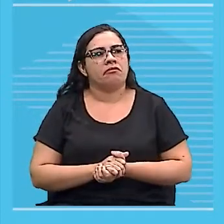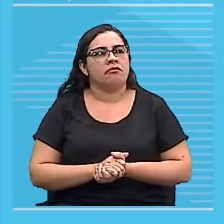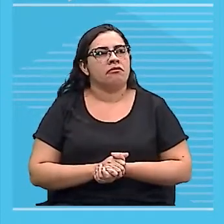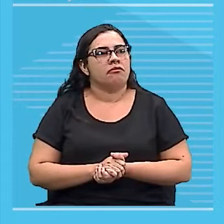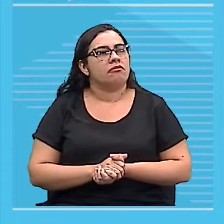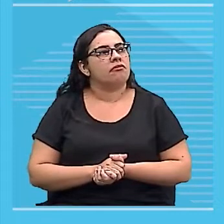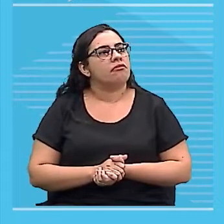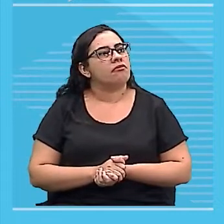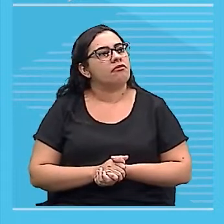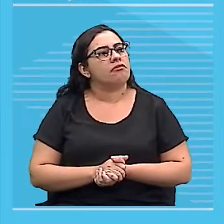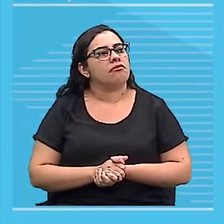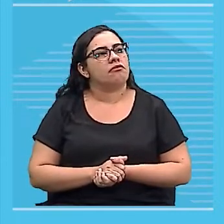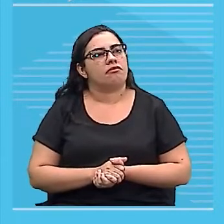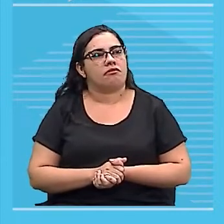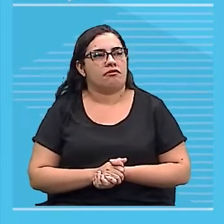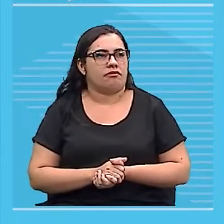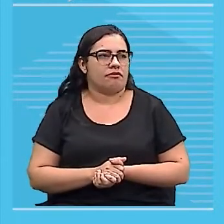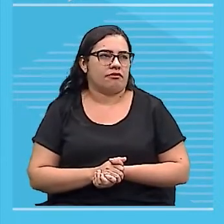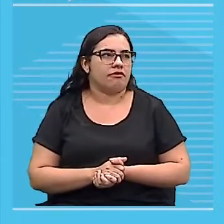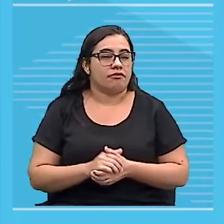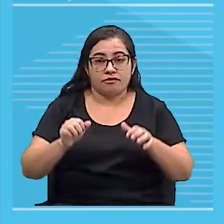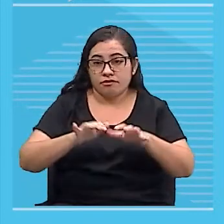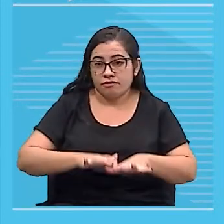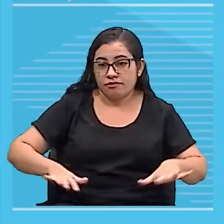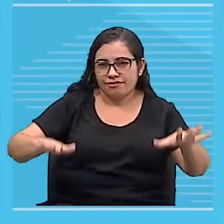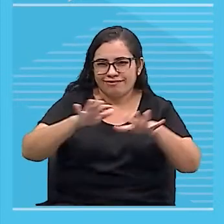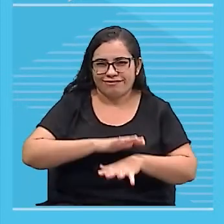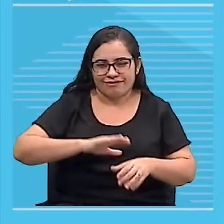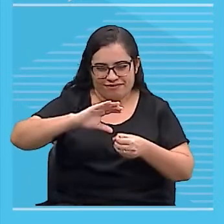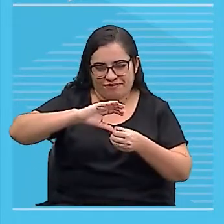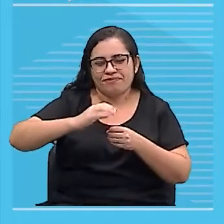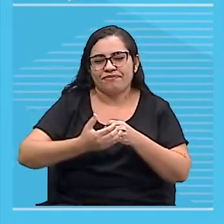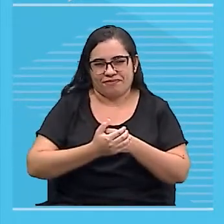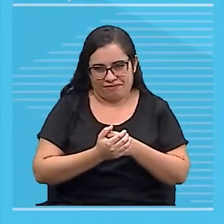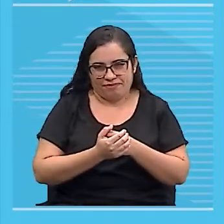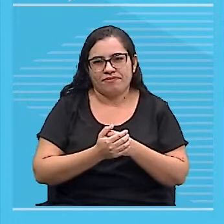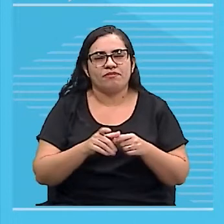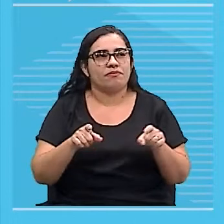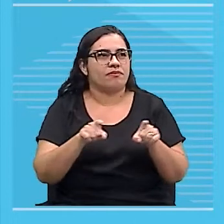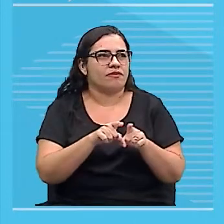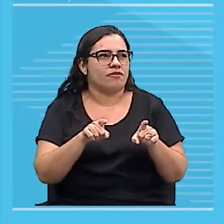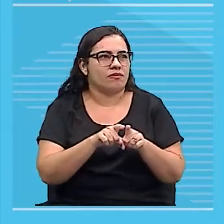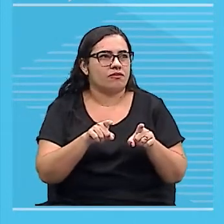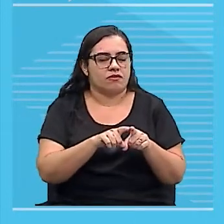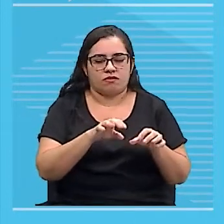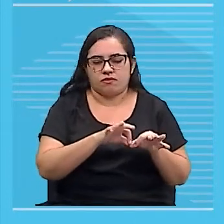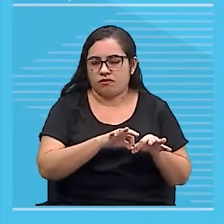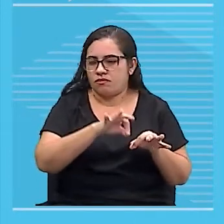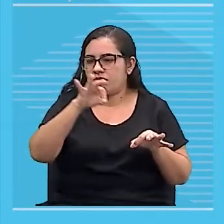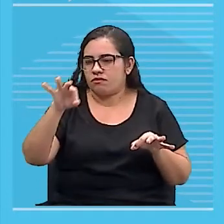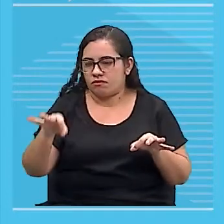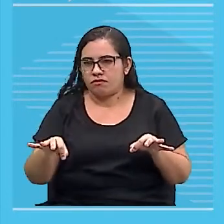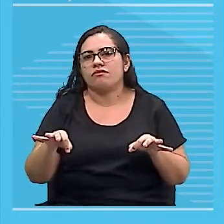com a área do capacitor e a distância entre